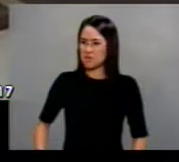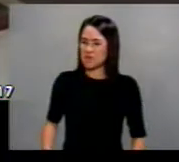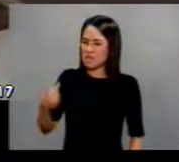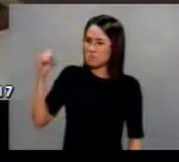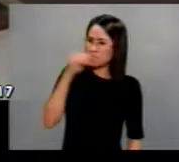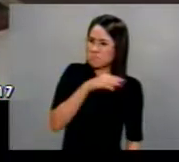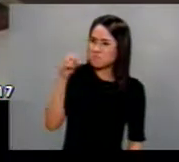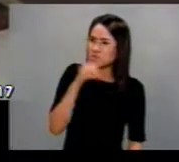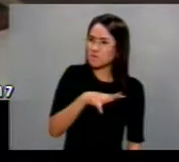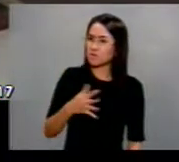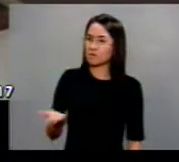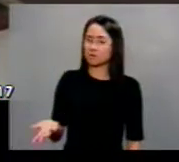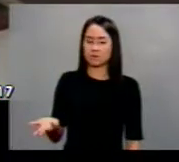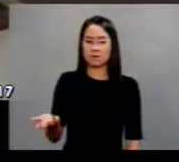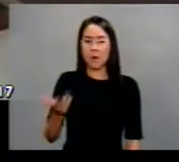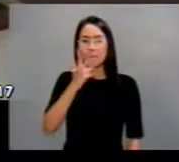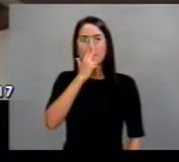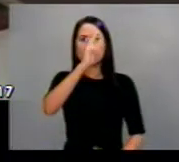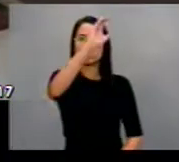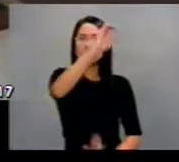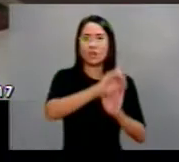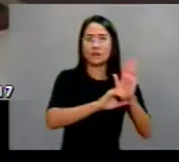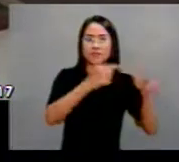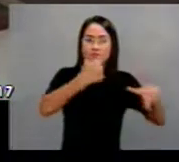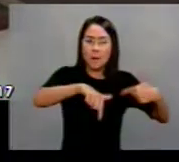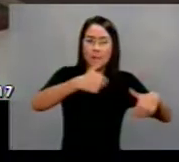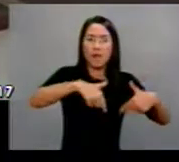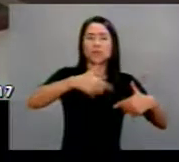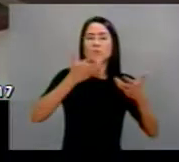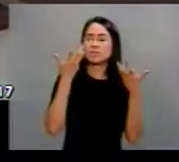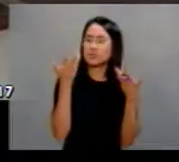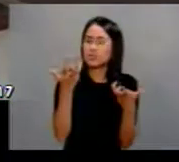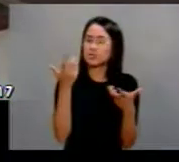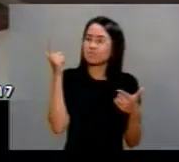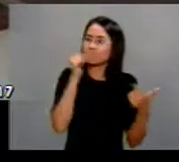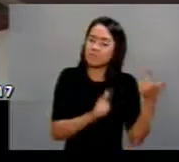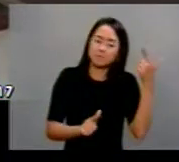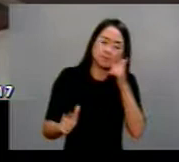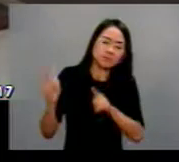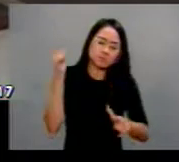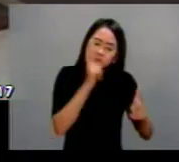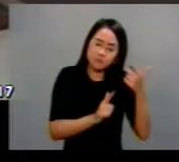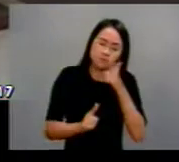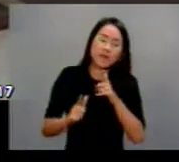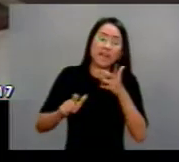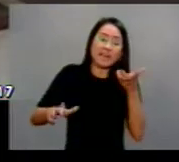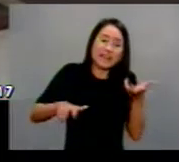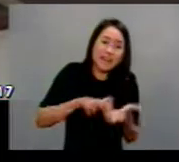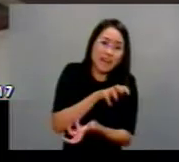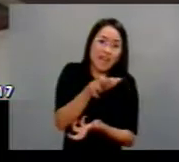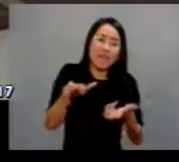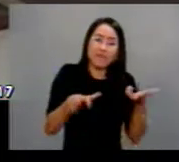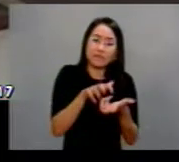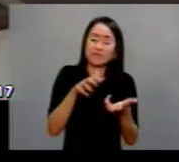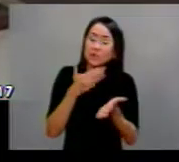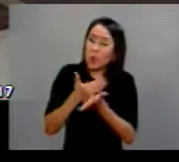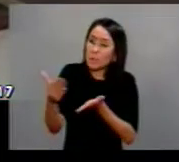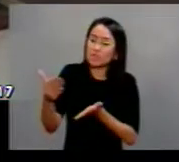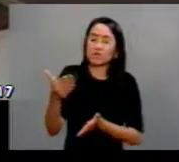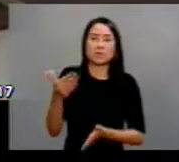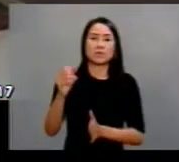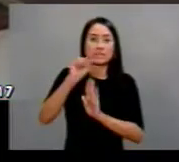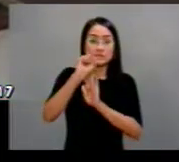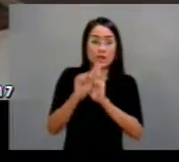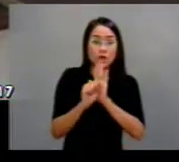lutaram pelos direitos dos trabalhadores e trabalhadoras, aqueles que fizeram as primeiras greves no Brasil desde o século XIX, que